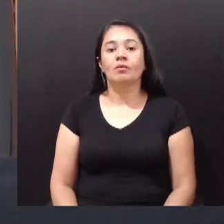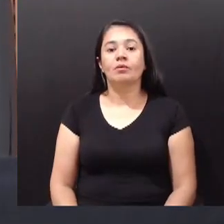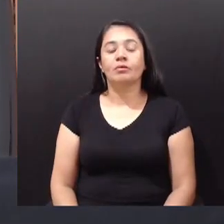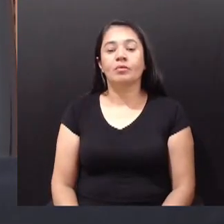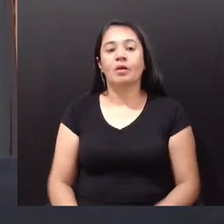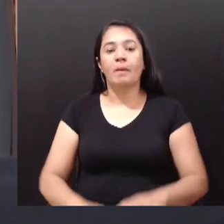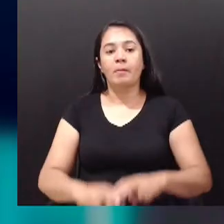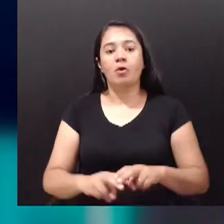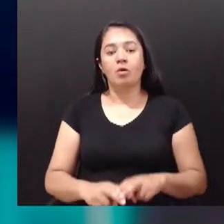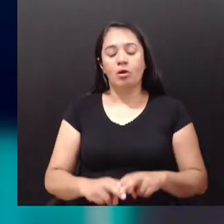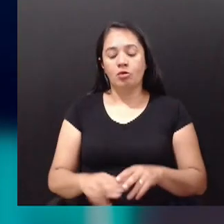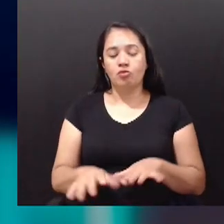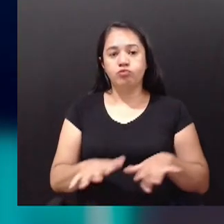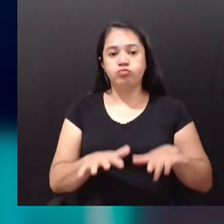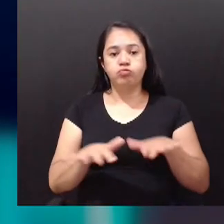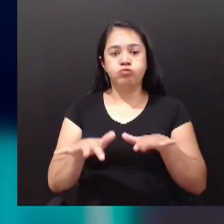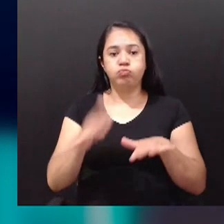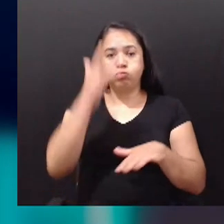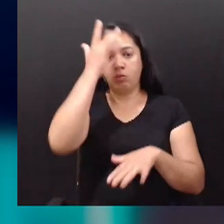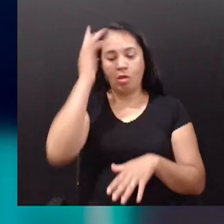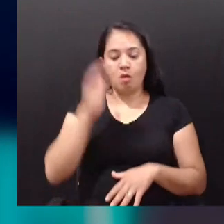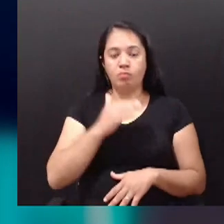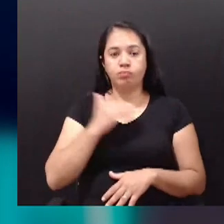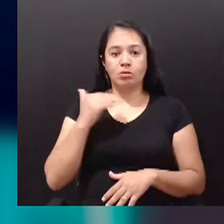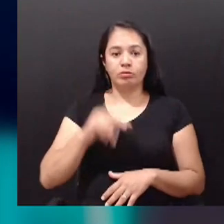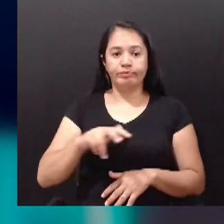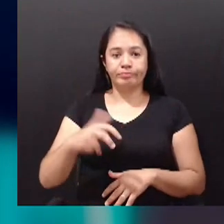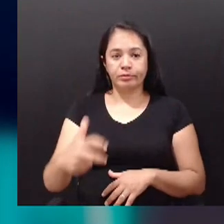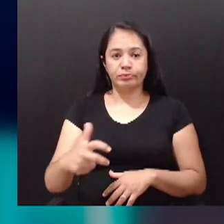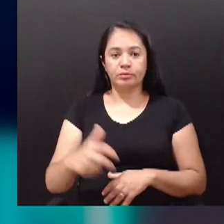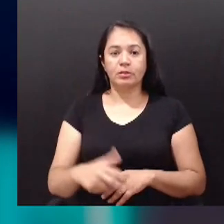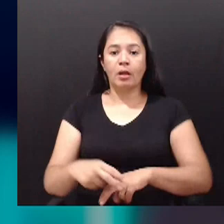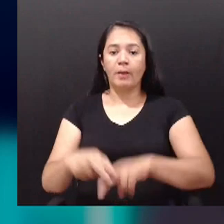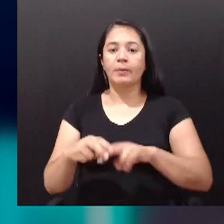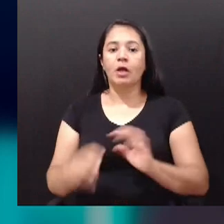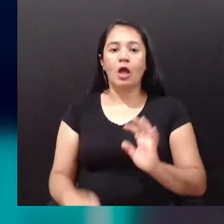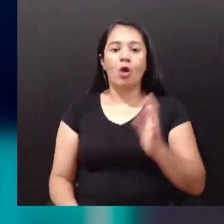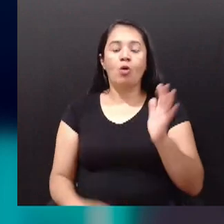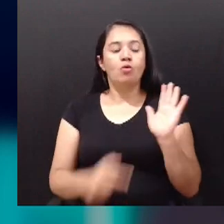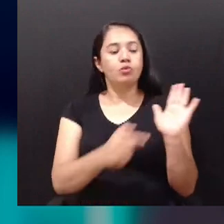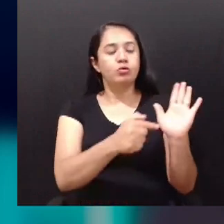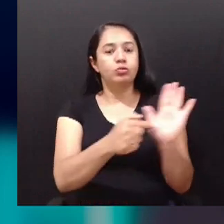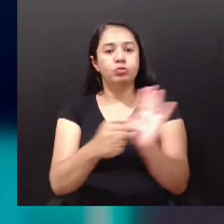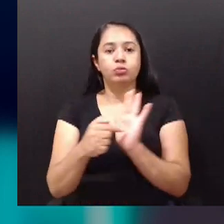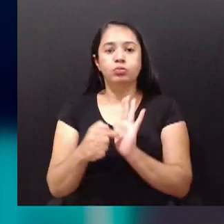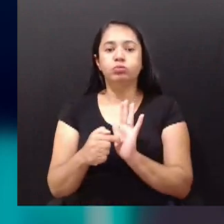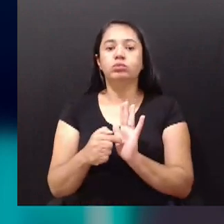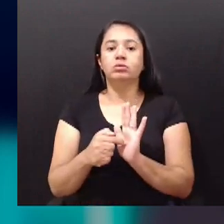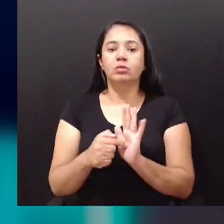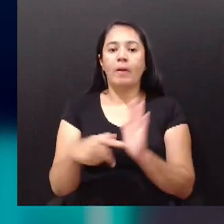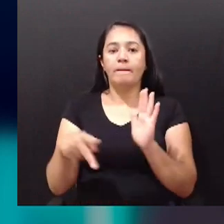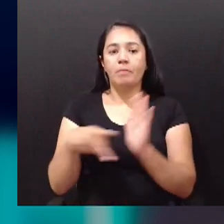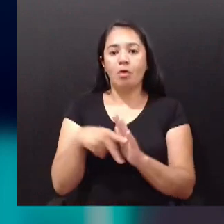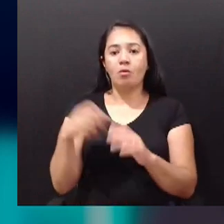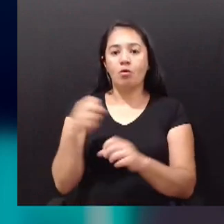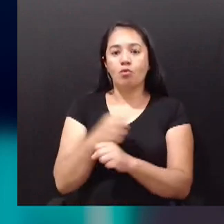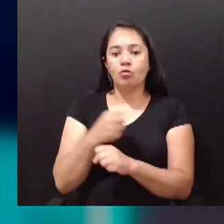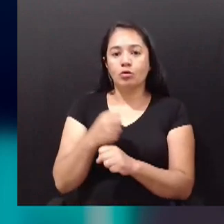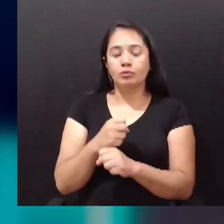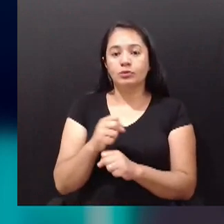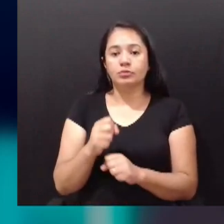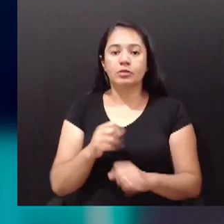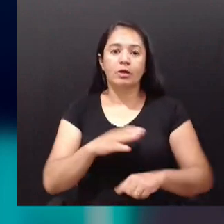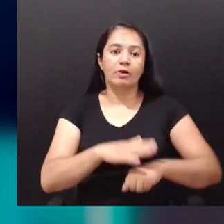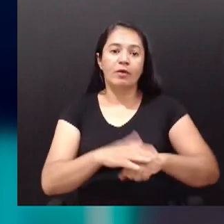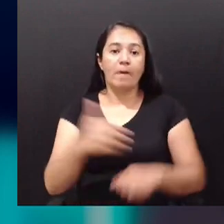ali se manifestaram. Em seguida, foi realizada uma apresentação das obras que estão sendo realizadas. Primeiro, foi